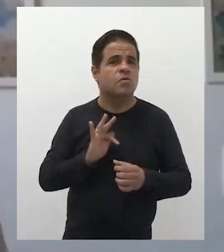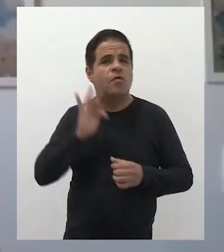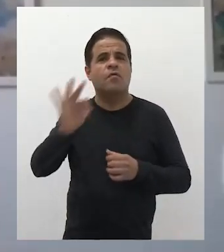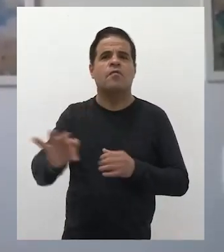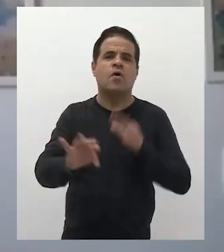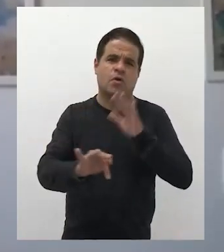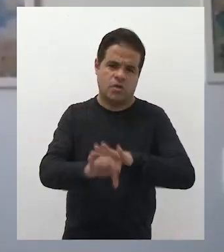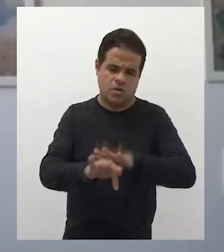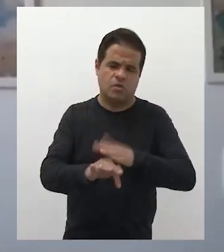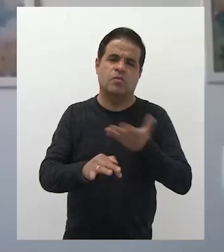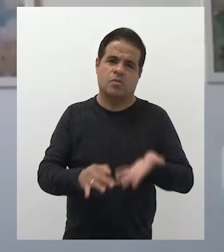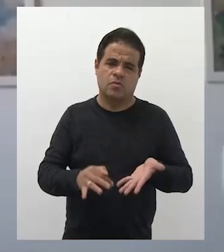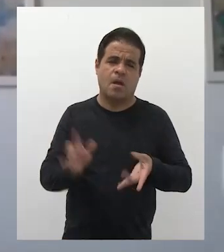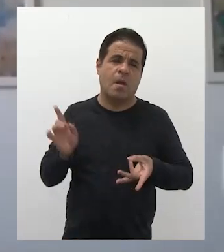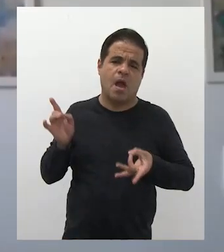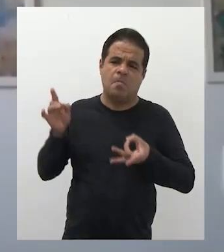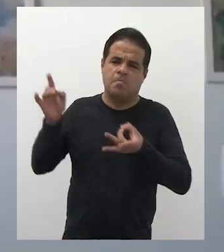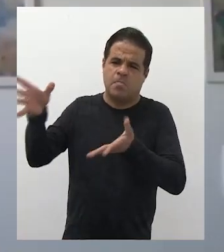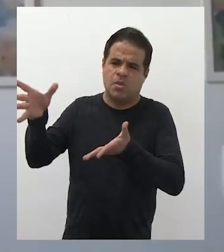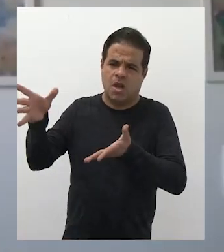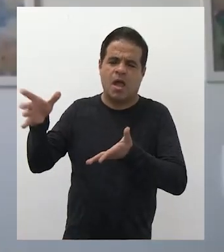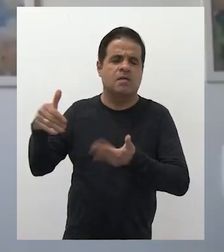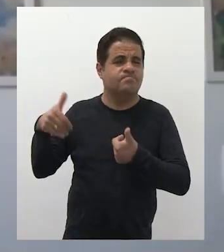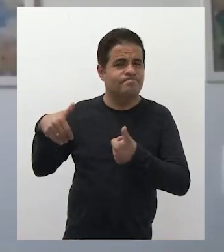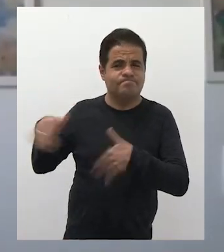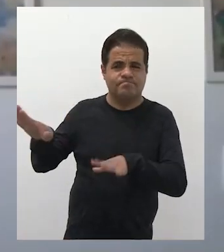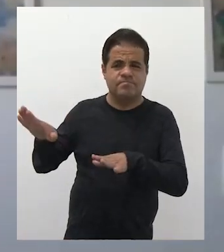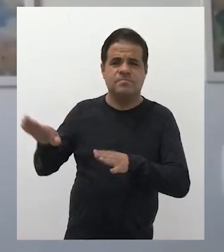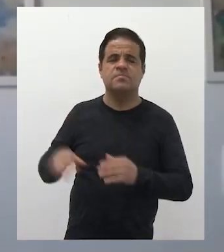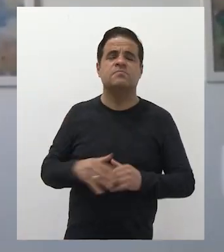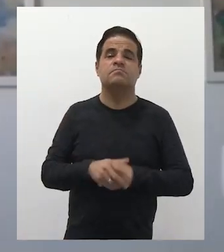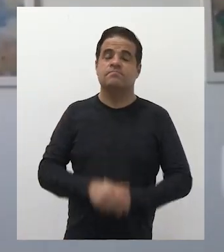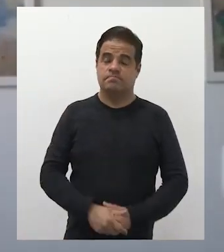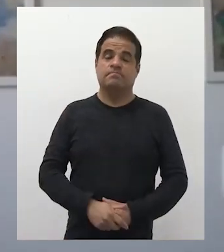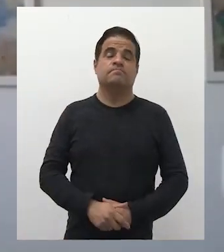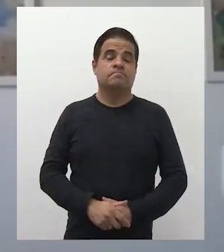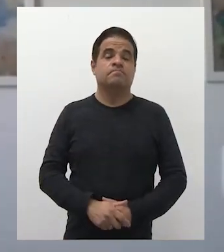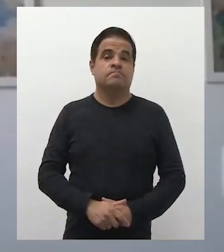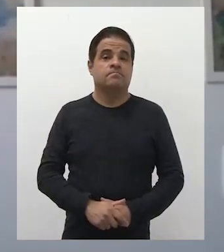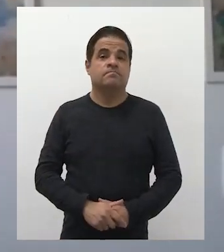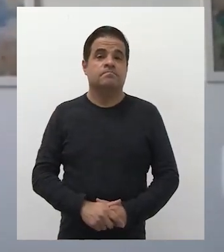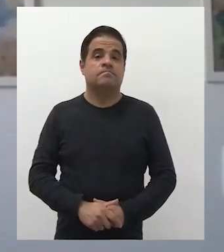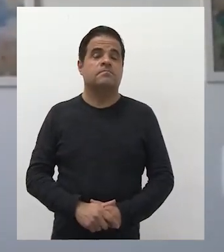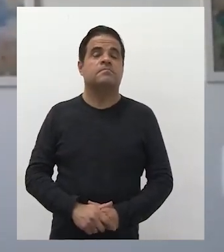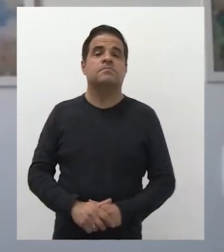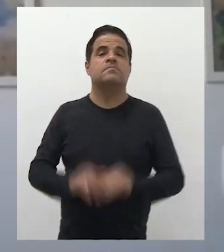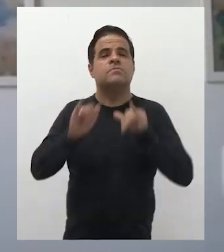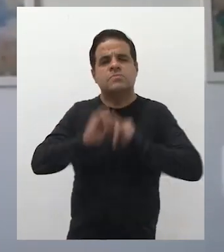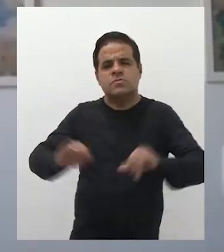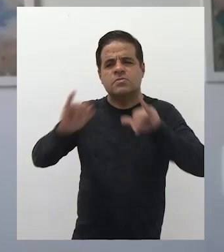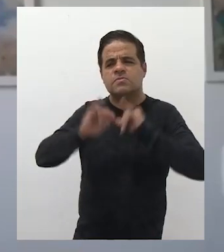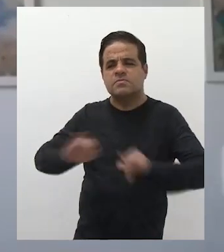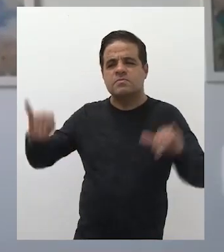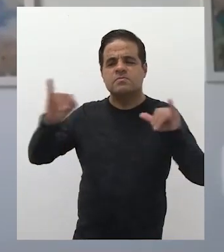futuro abandonado ao léu. Então, assim, pelo menos divulgar